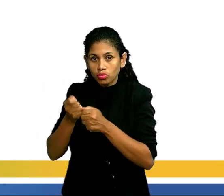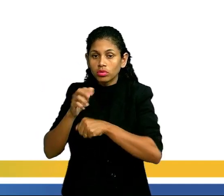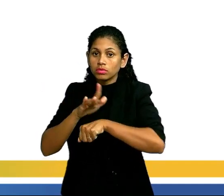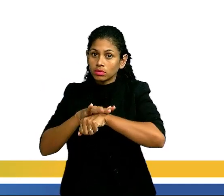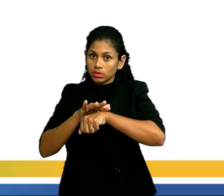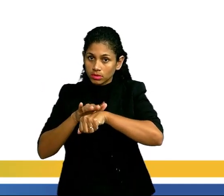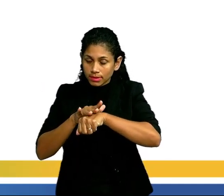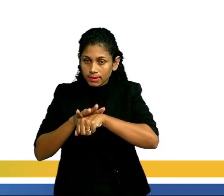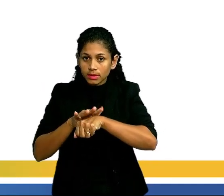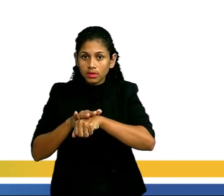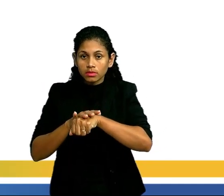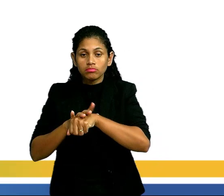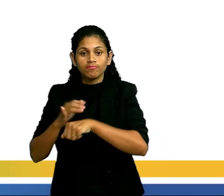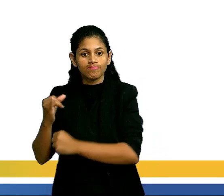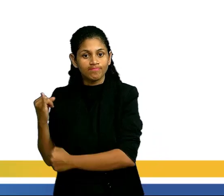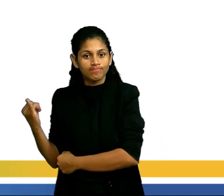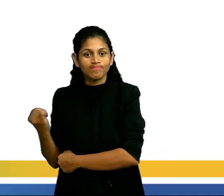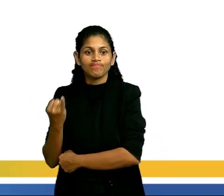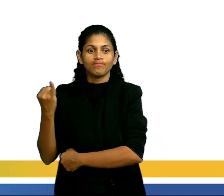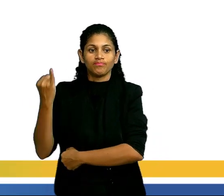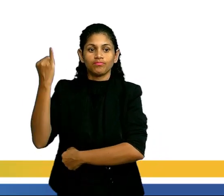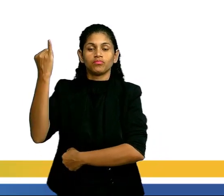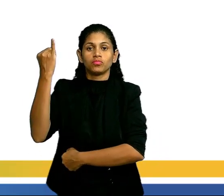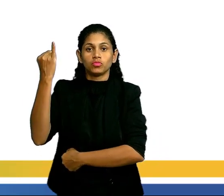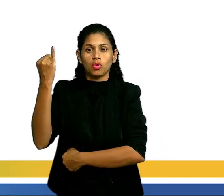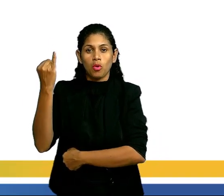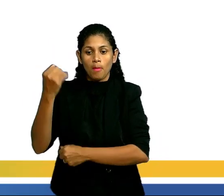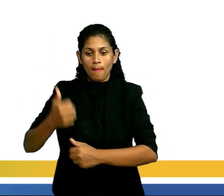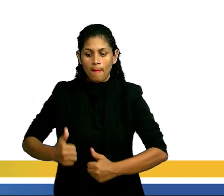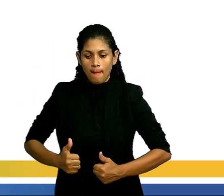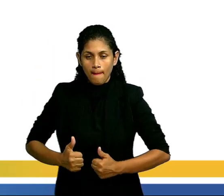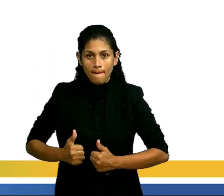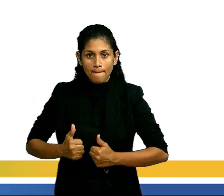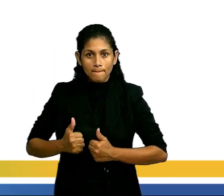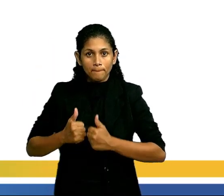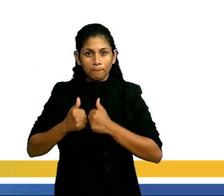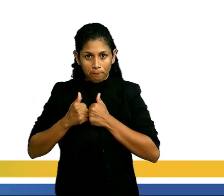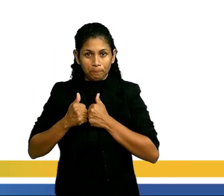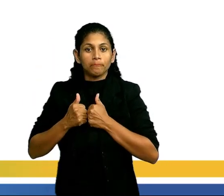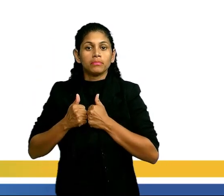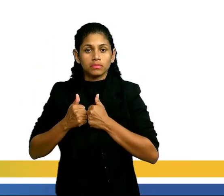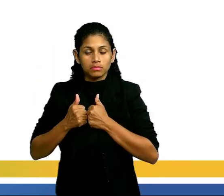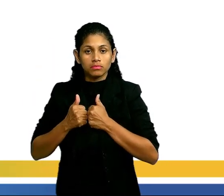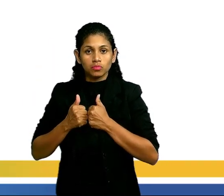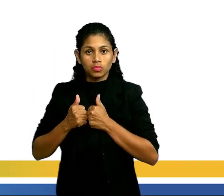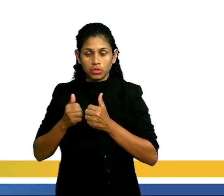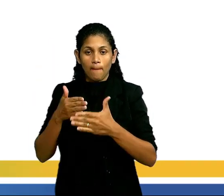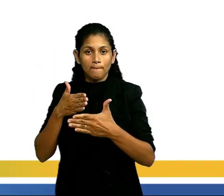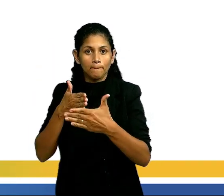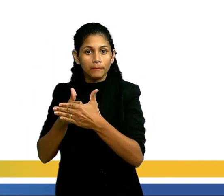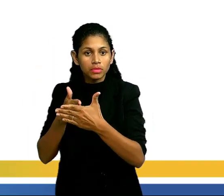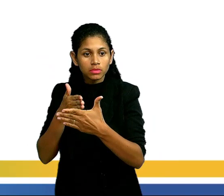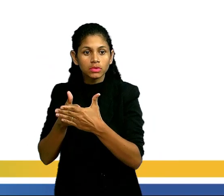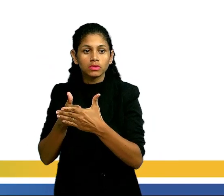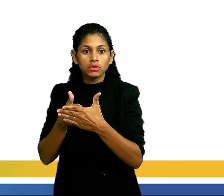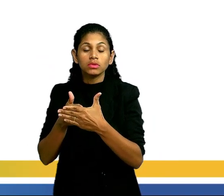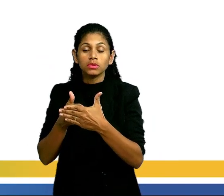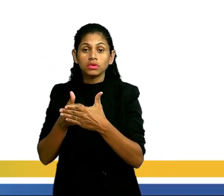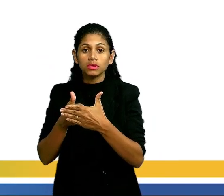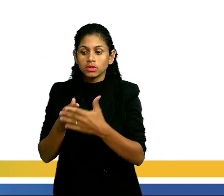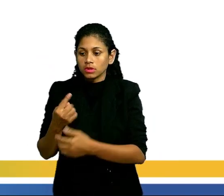doenças, sendo fundamentais tanto para a proteção individual, como para a proteção de